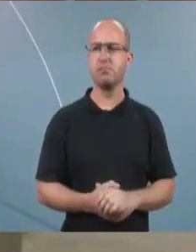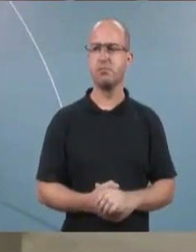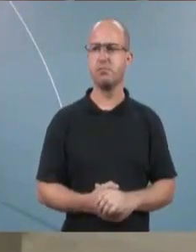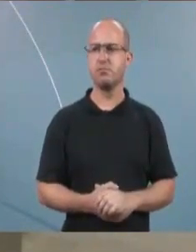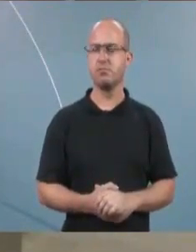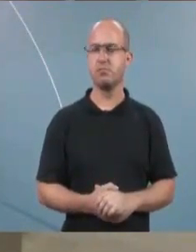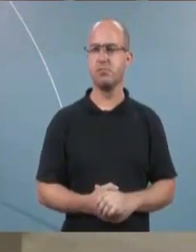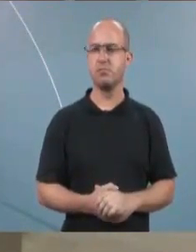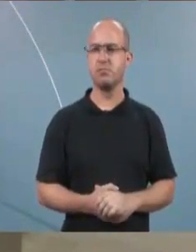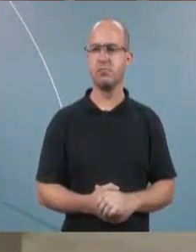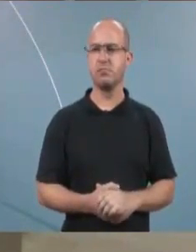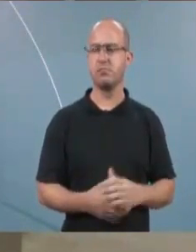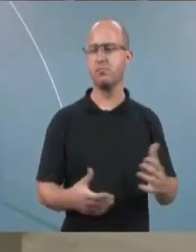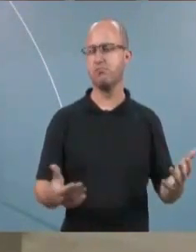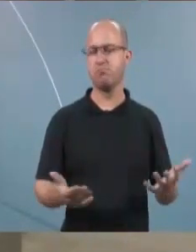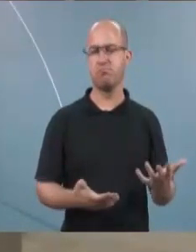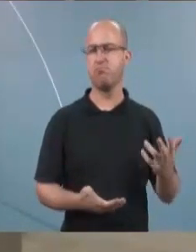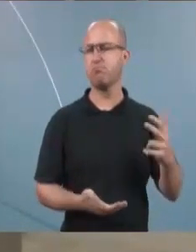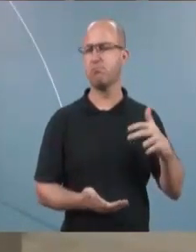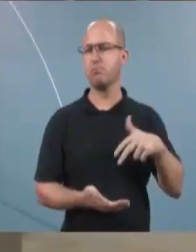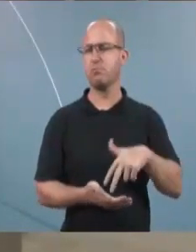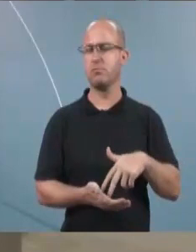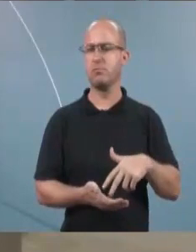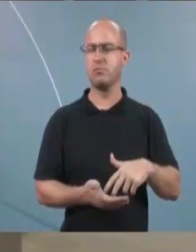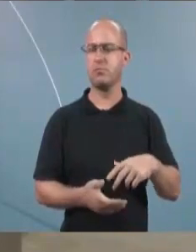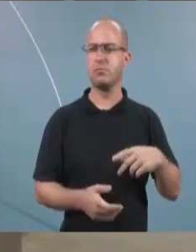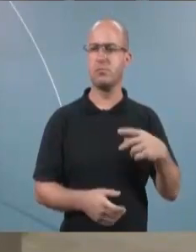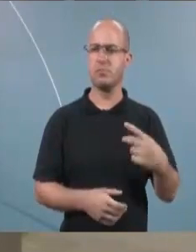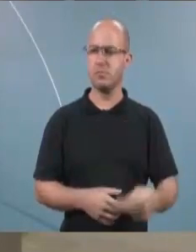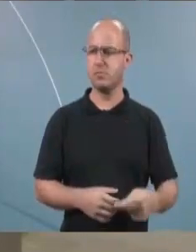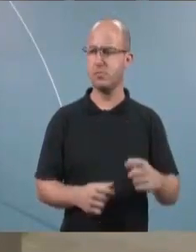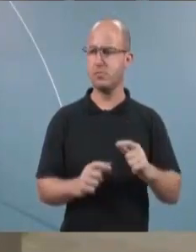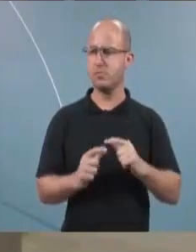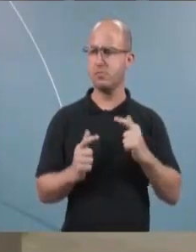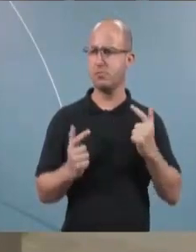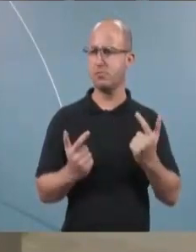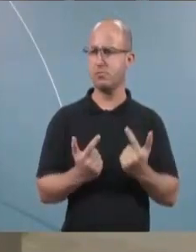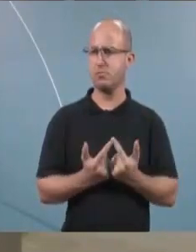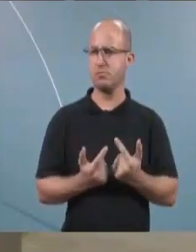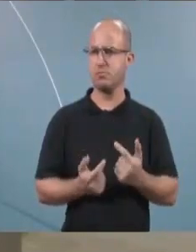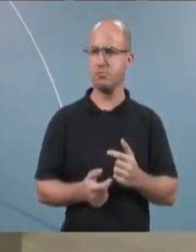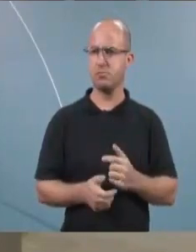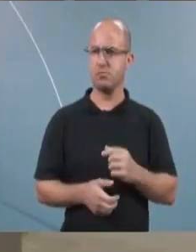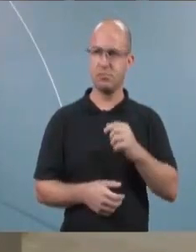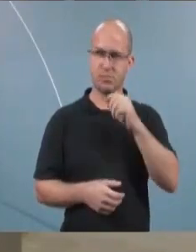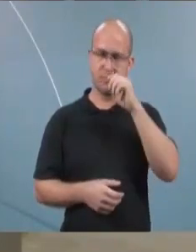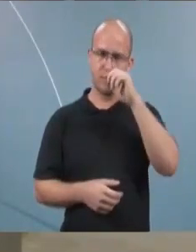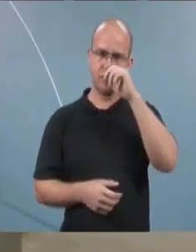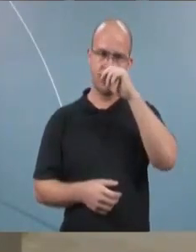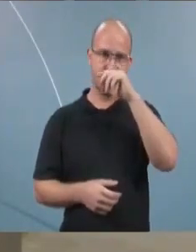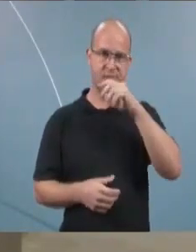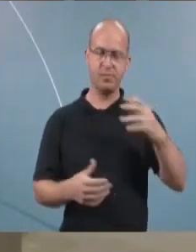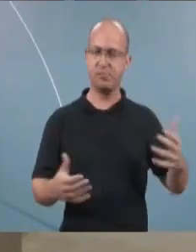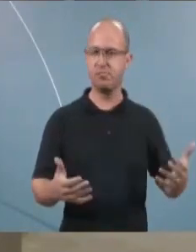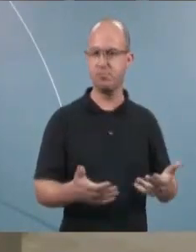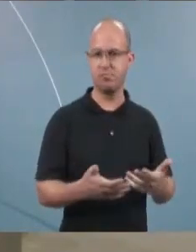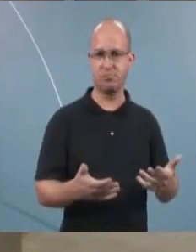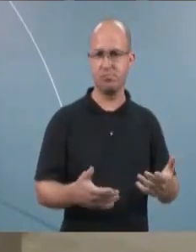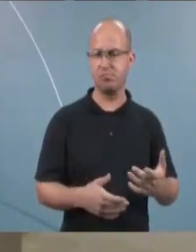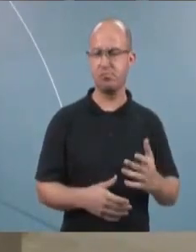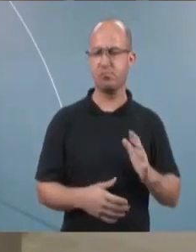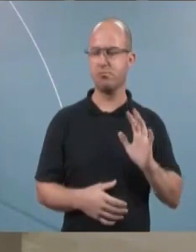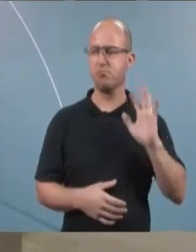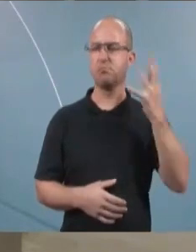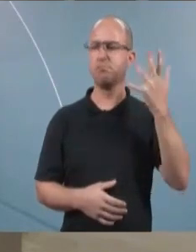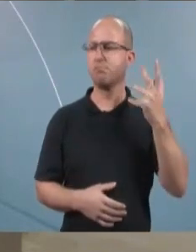eh dizer que essa casa hoje promoveu